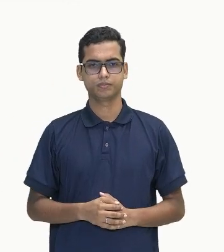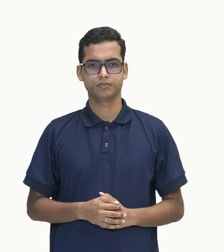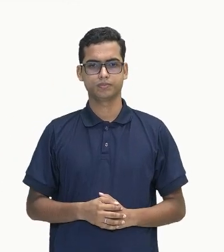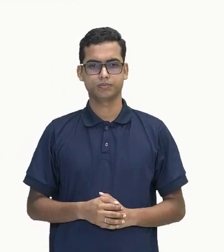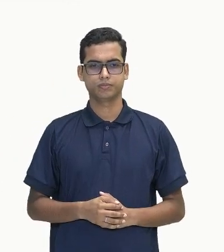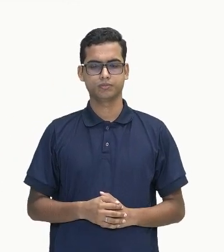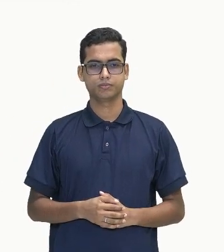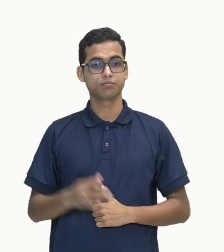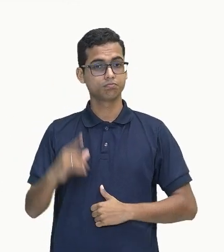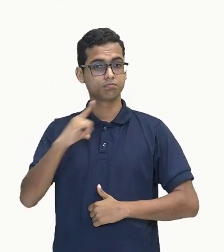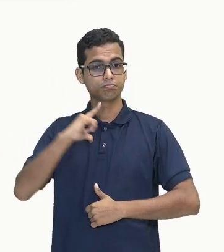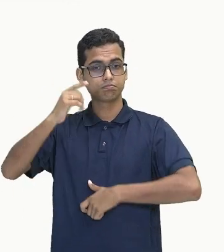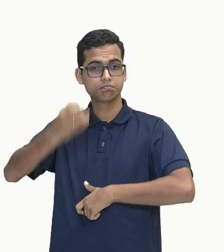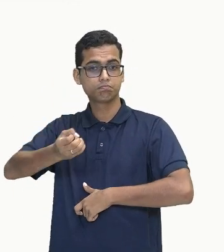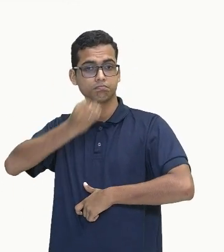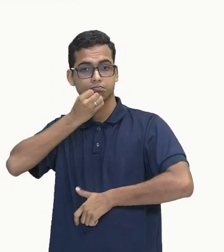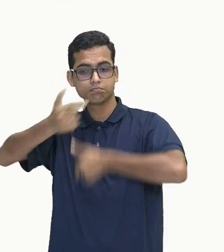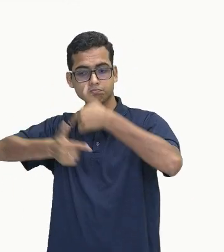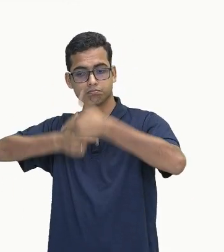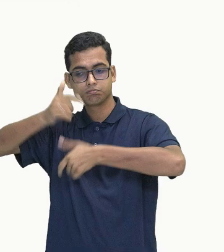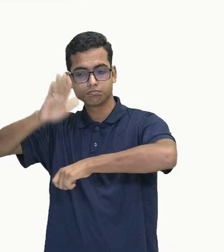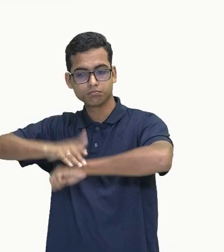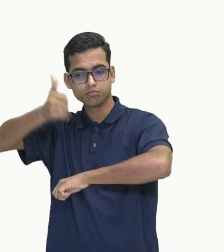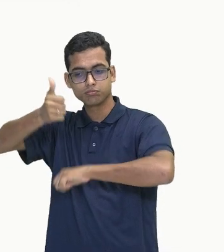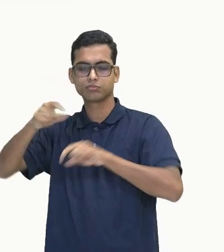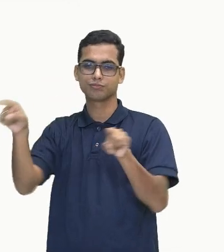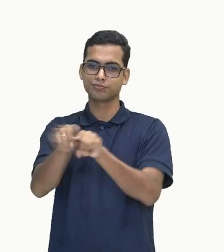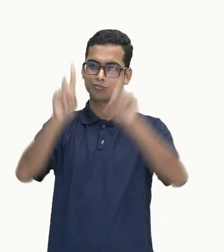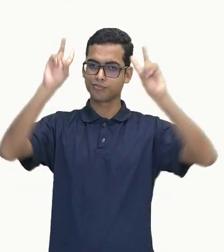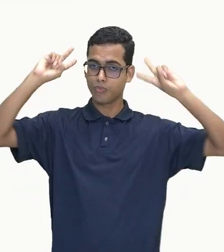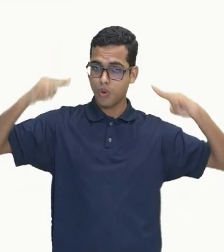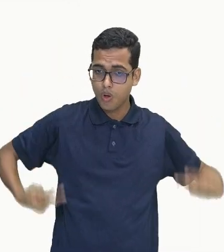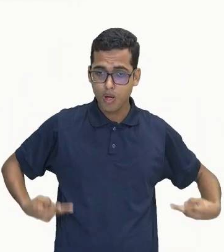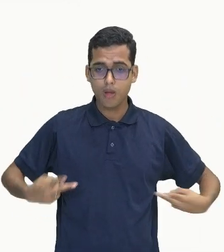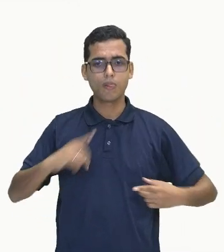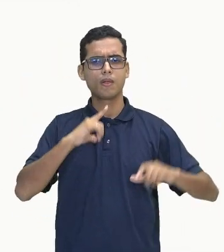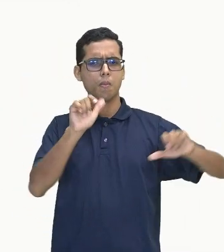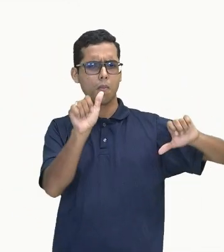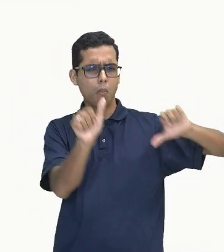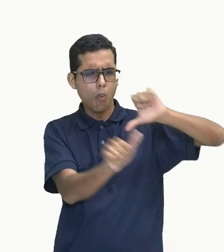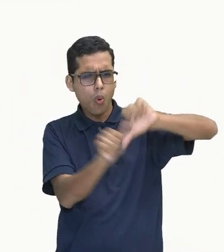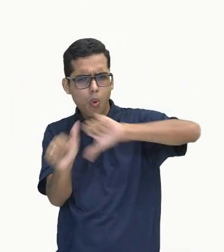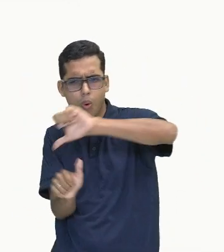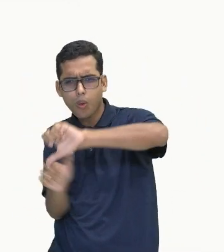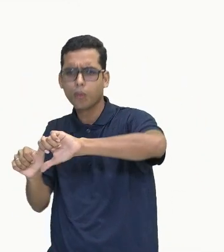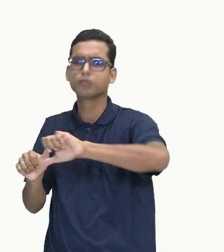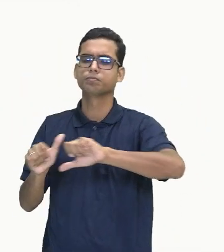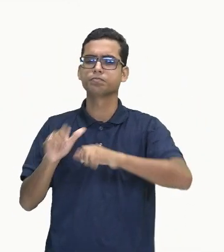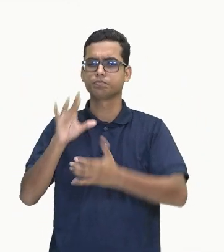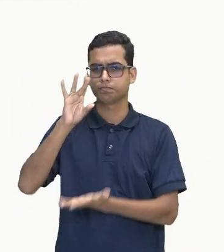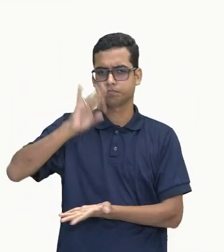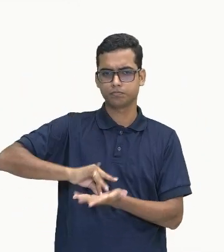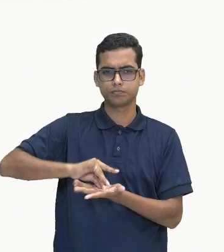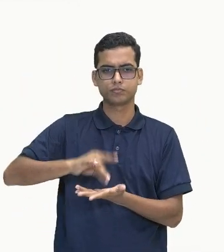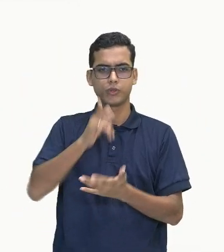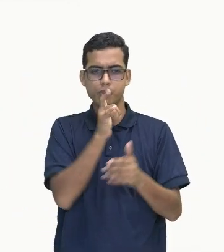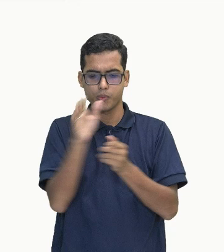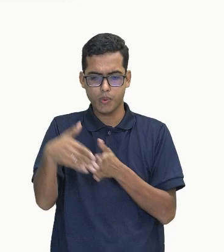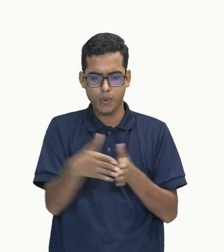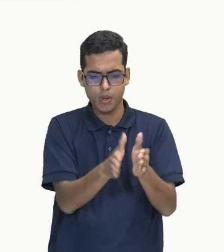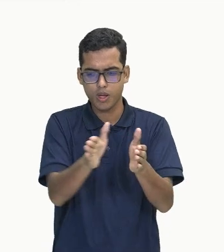condições de trabalho, entre outras questões. Então, os seres humanos, eles foram modificando os cursos de rios, eles